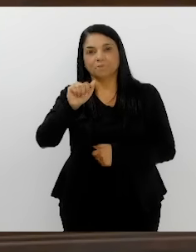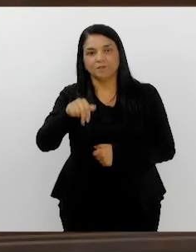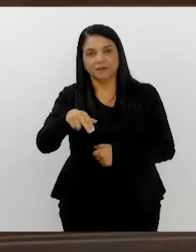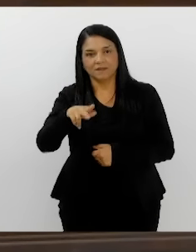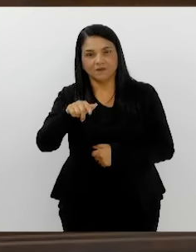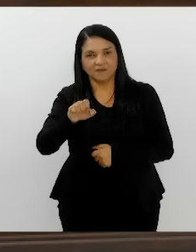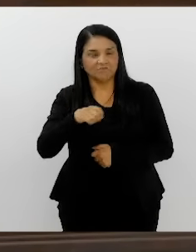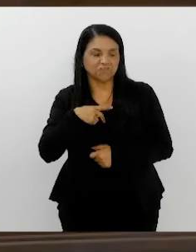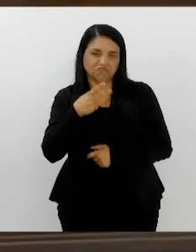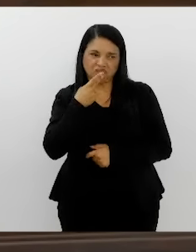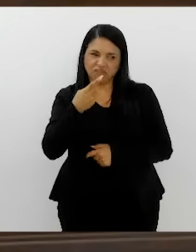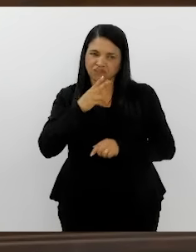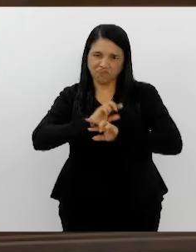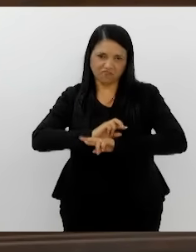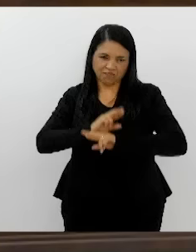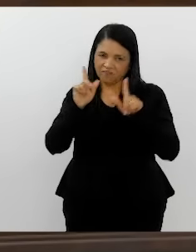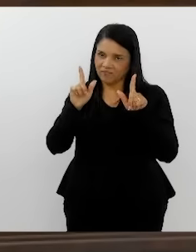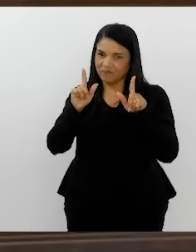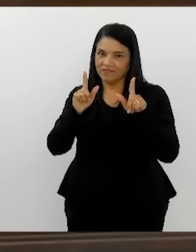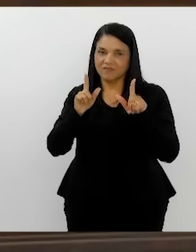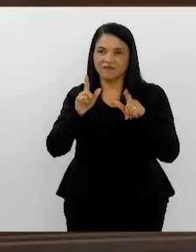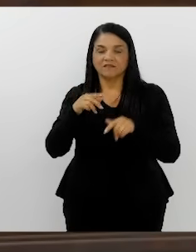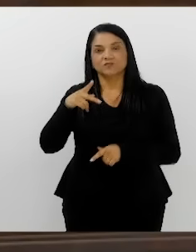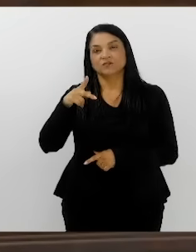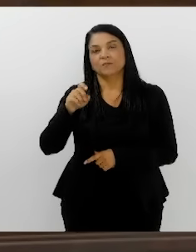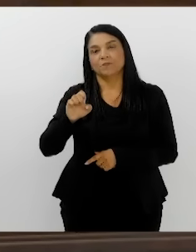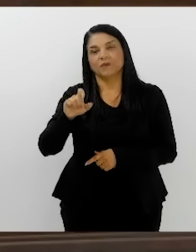não falo de Pelaio,